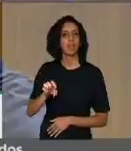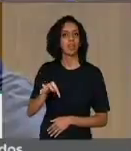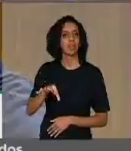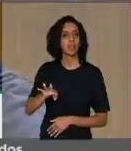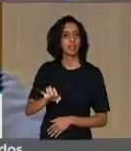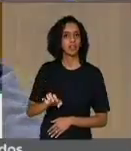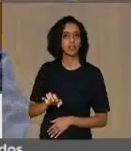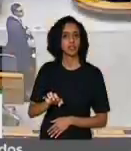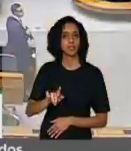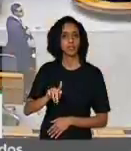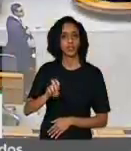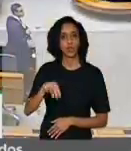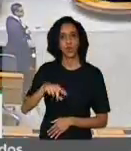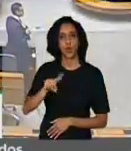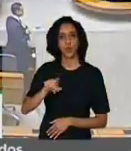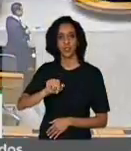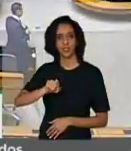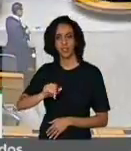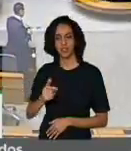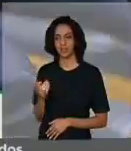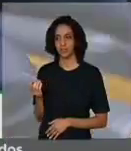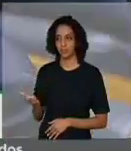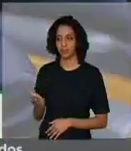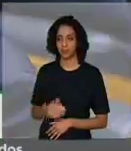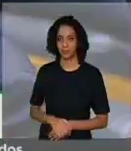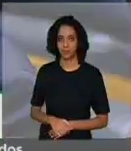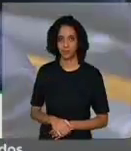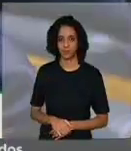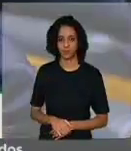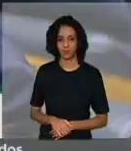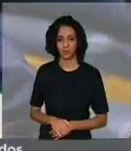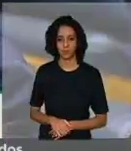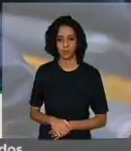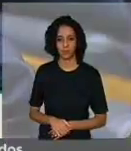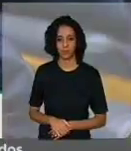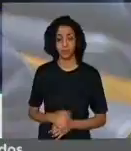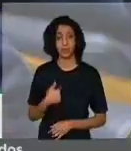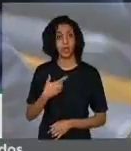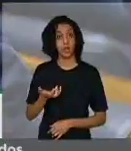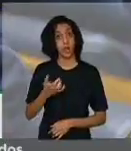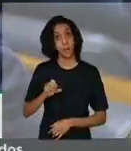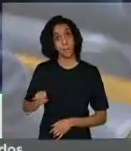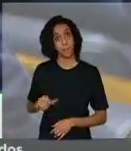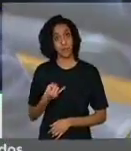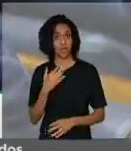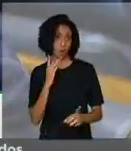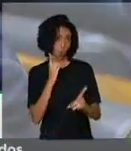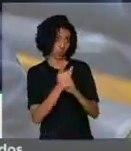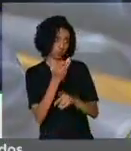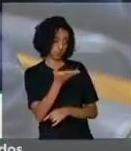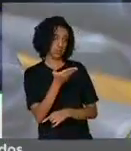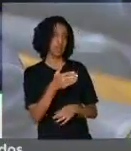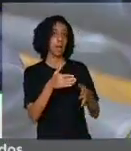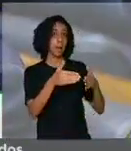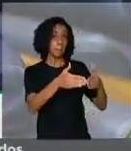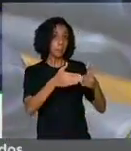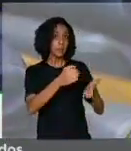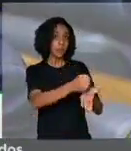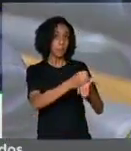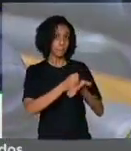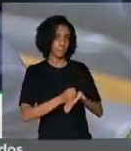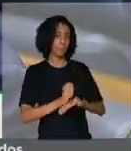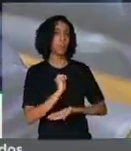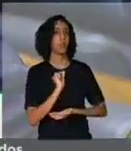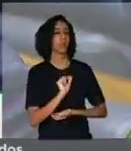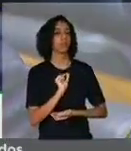do PDT. Senhor presidente, eu quero aproveitar a presidência de Vossa Excelência para pedir o apoio para que